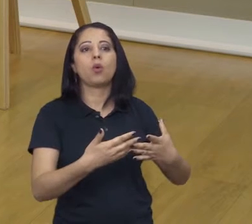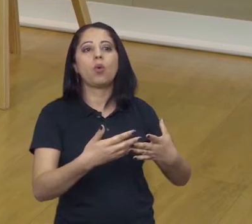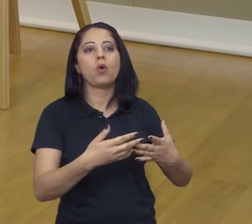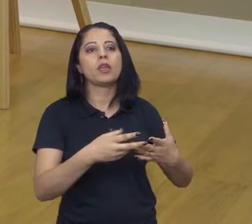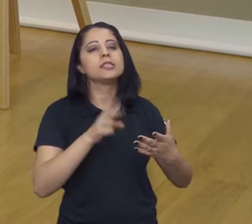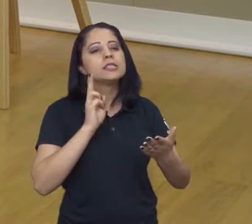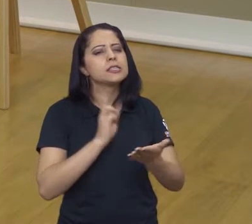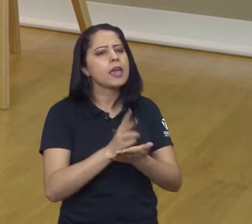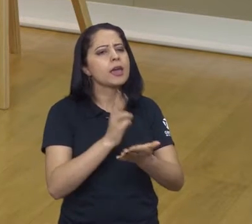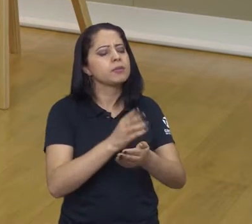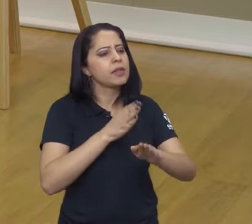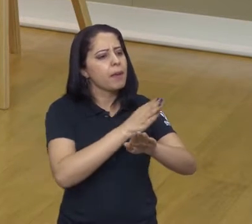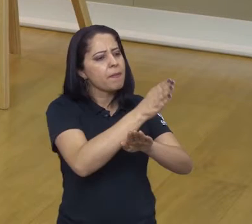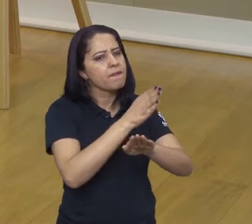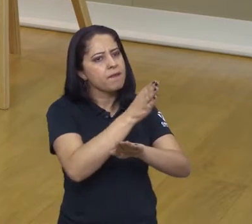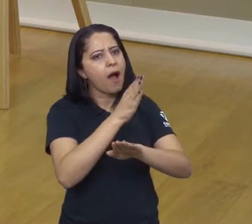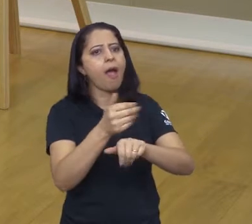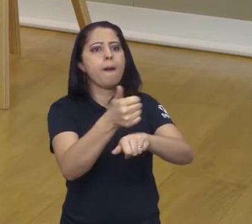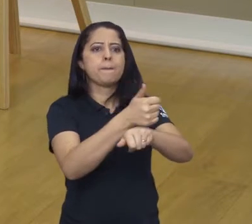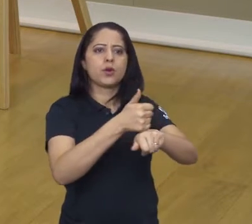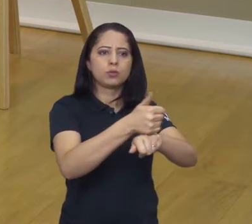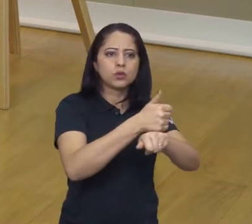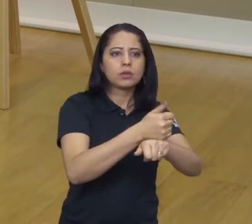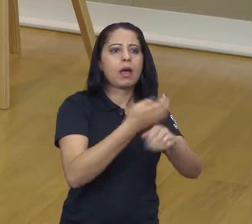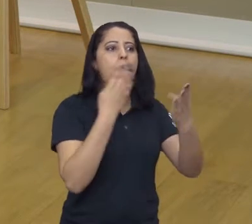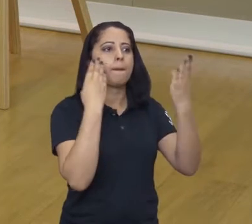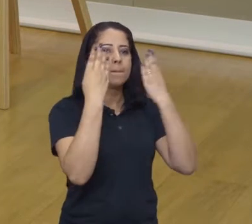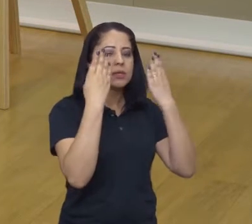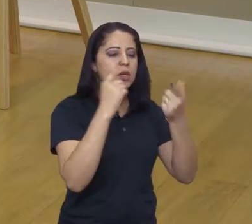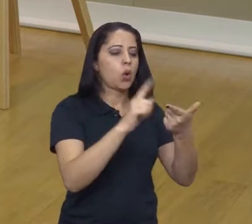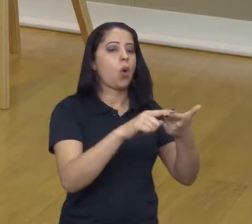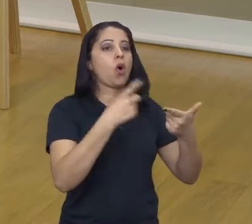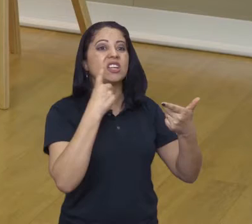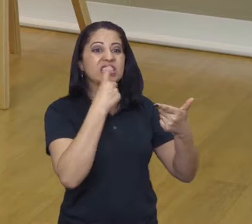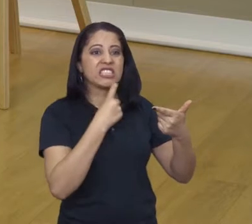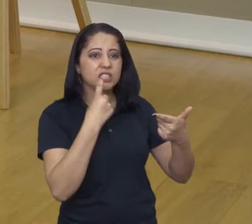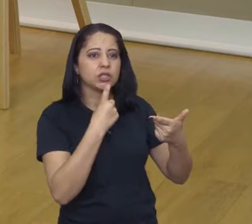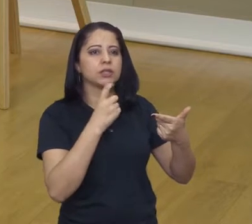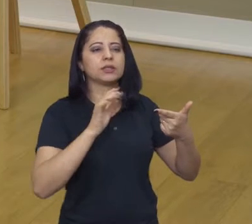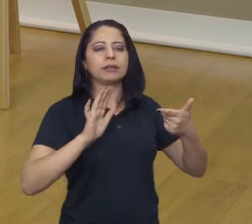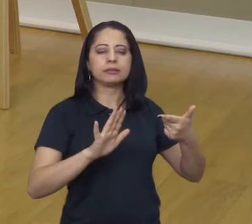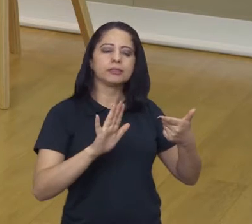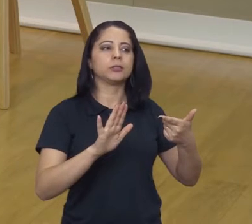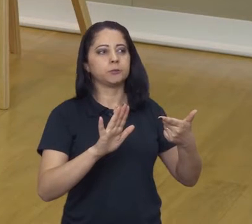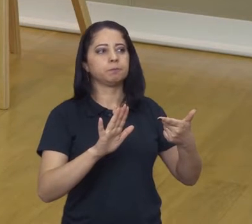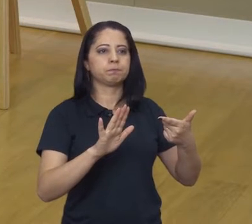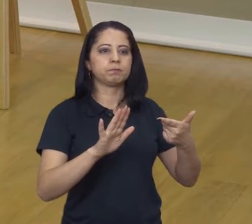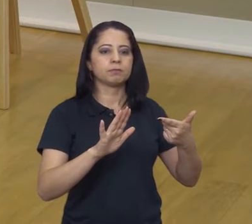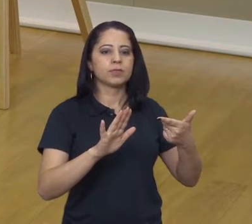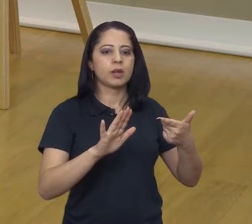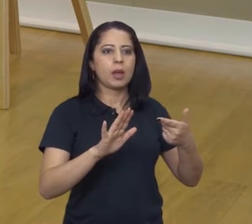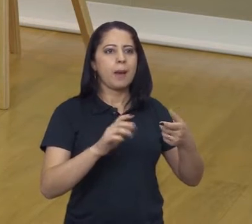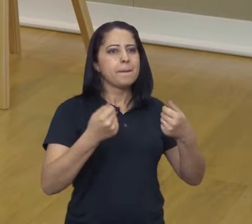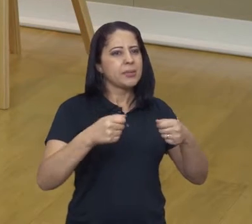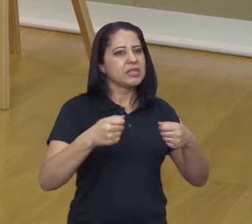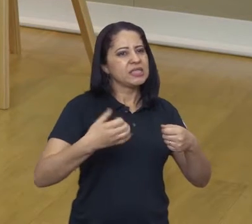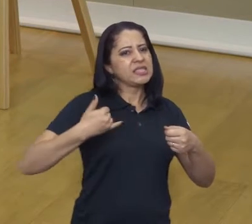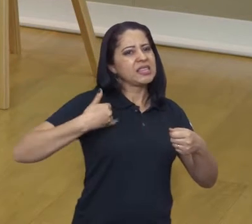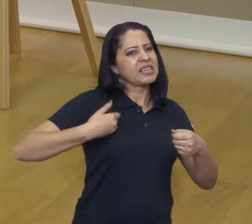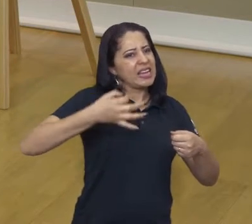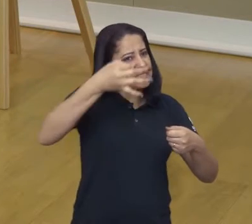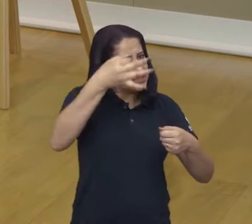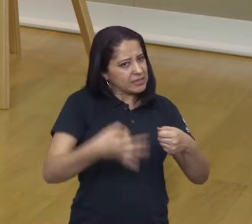especial psicólogos ela inclusive falou dentistas então assim no decorrer da vida ou tem uma idade